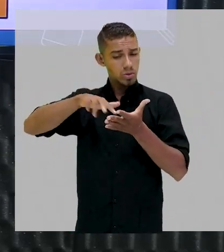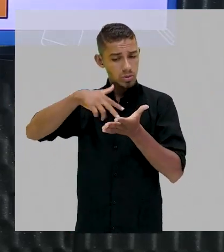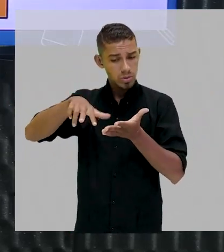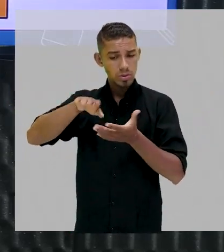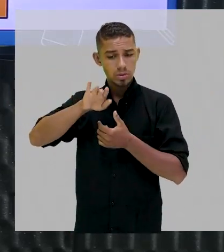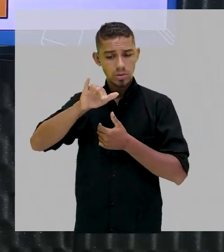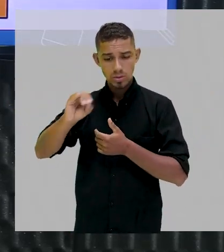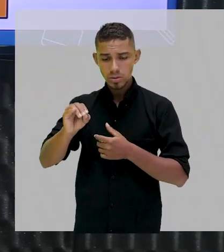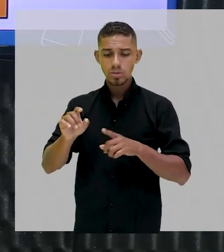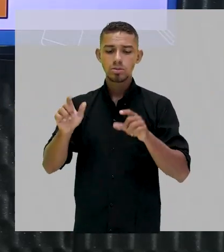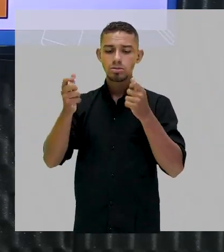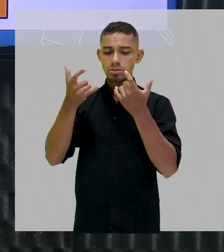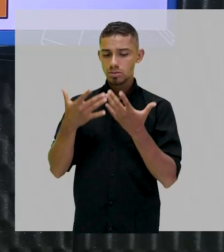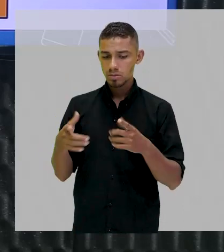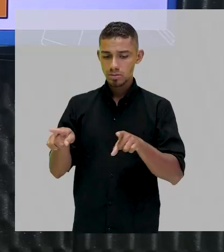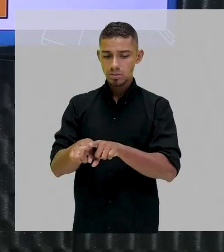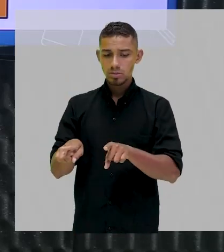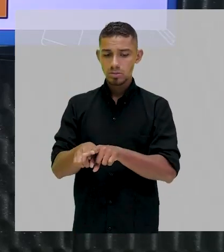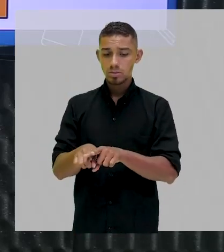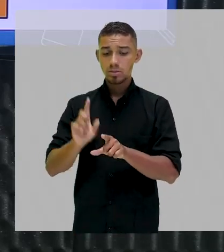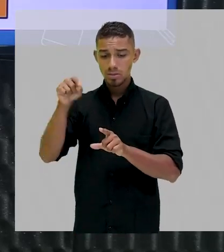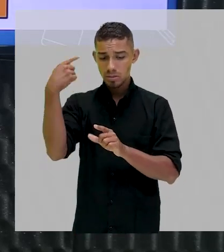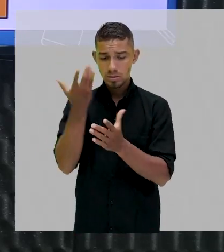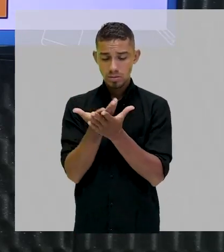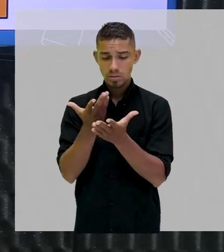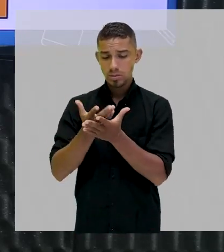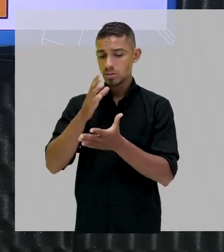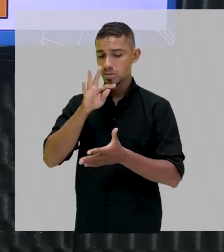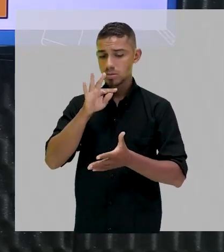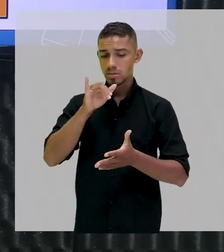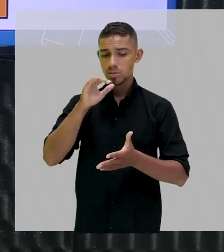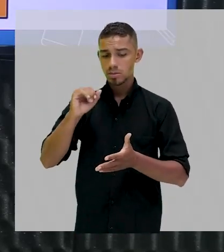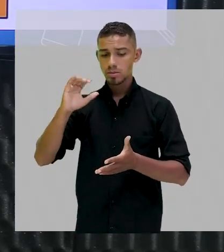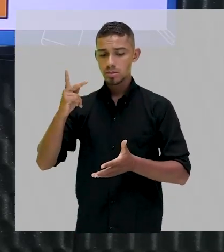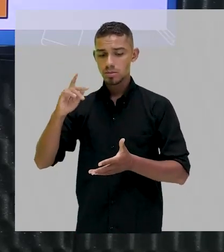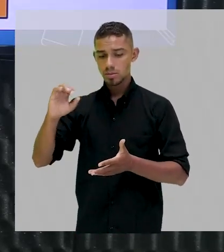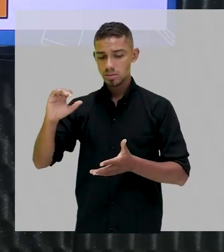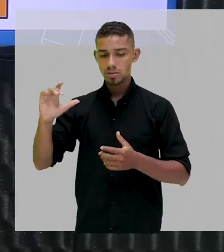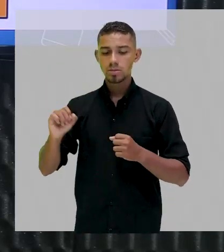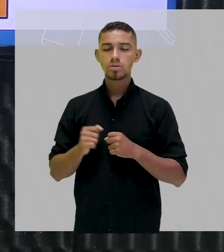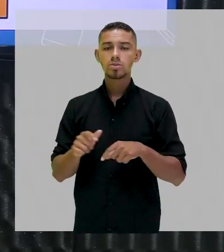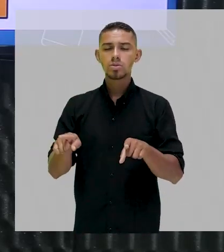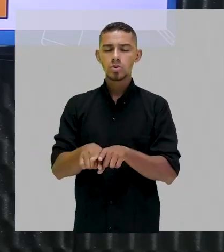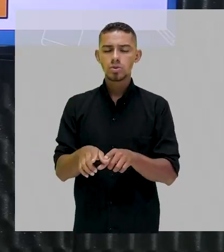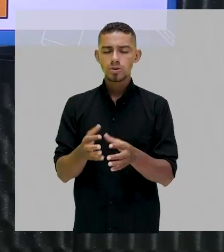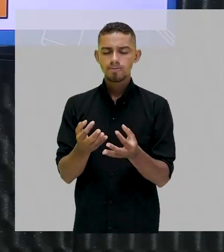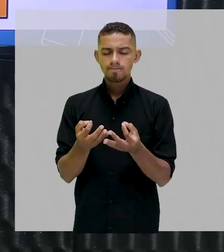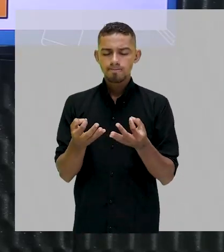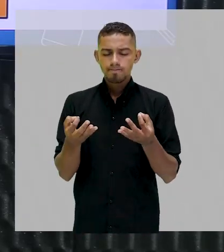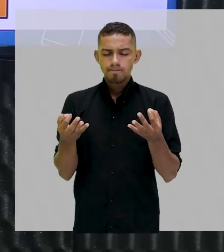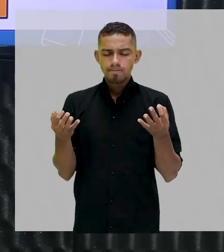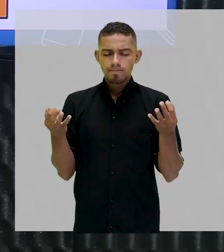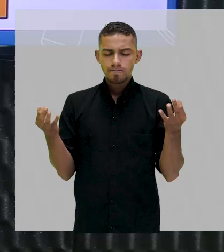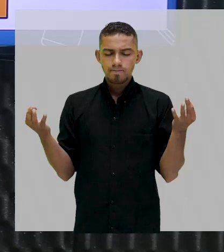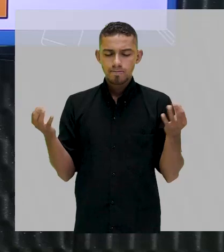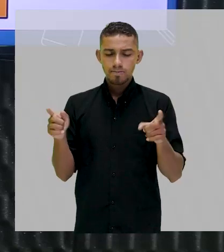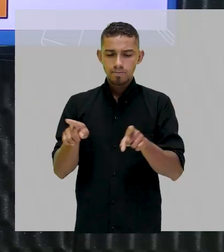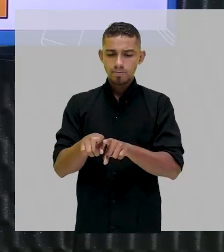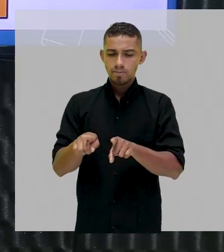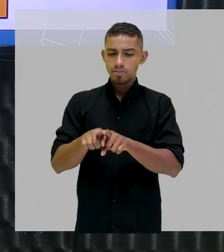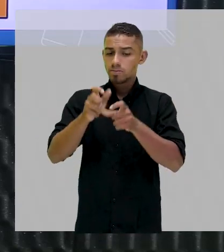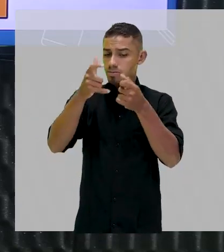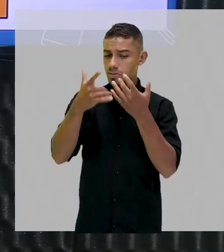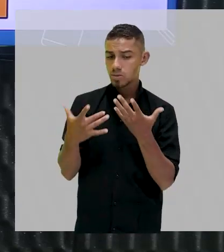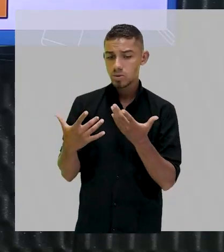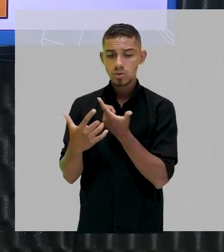Próxima aula iremos falar sobre o Tai Chi Chuan e iremos falar sobre meditação. O legal, o interessante em relação a